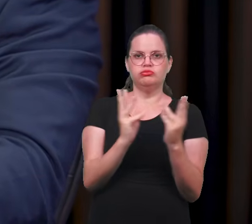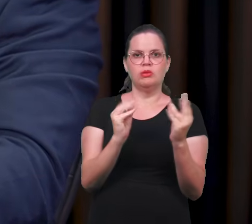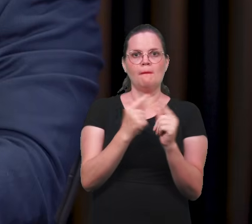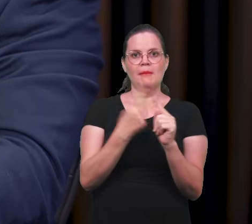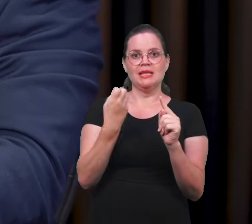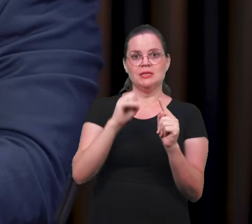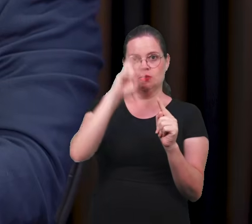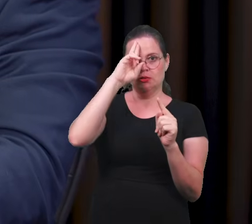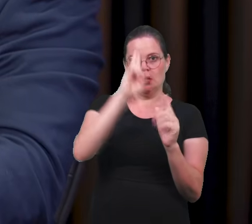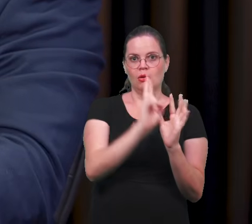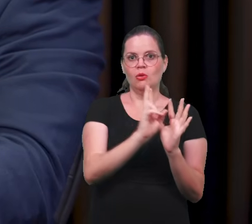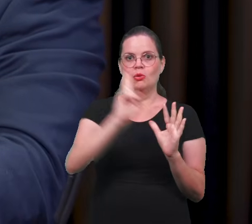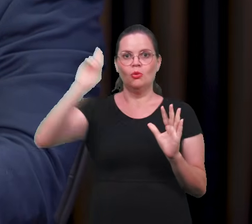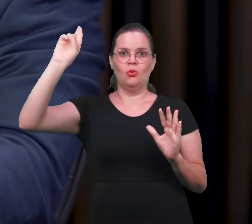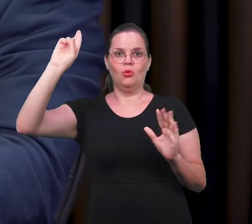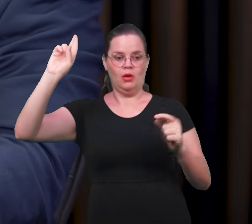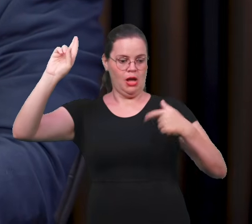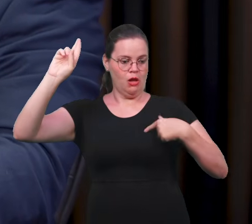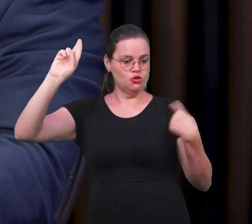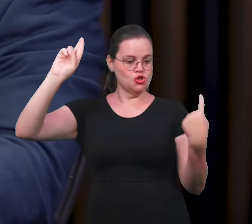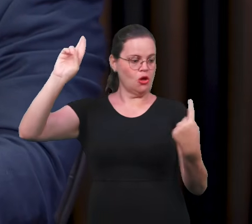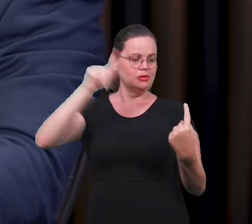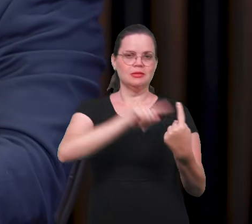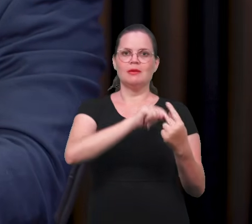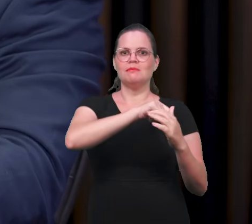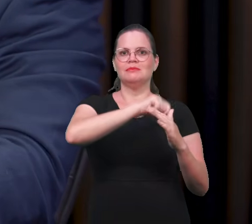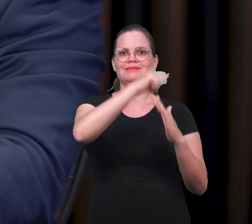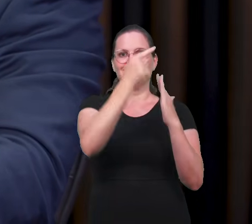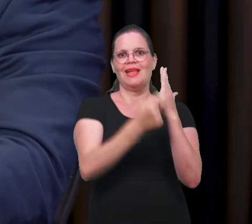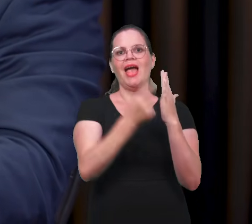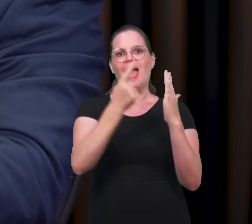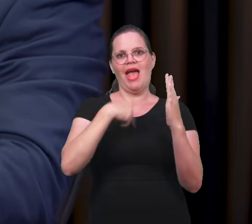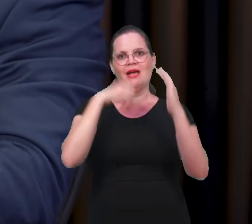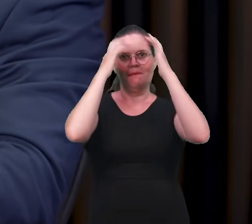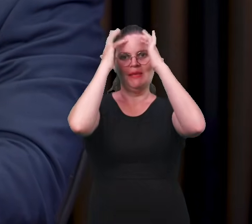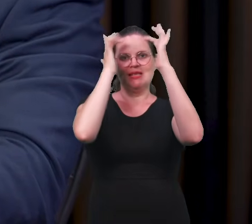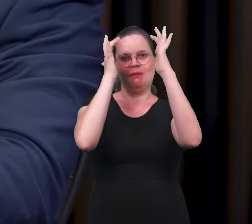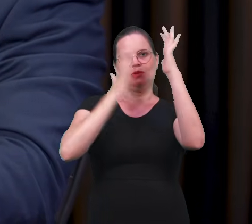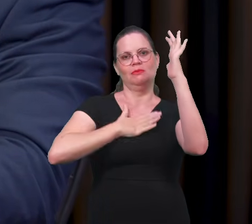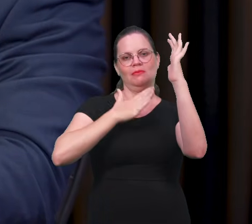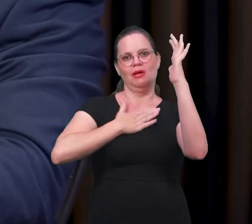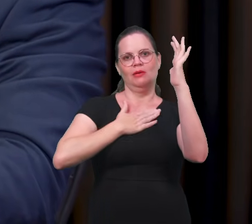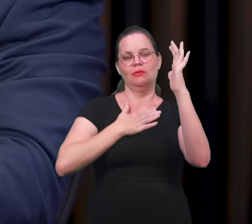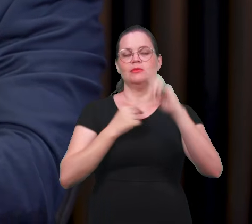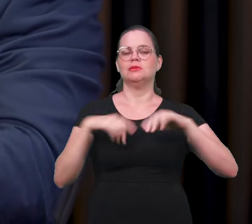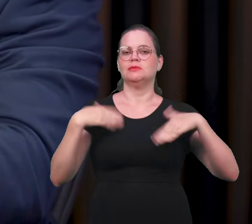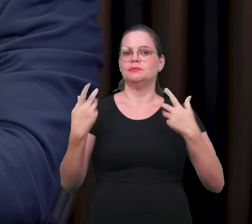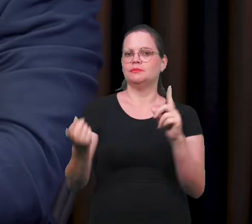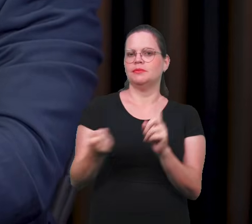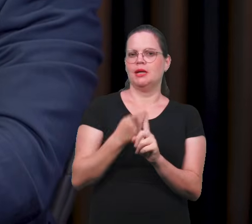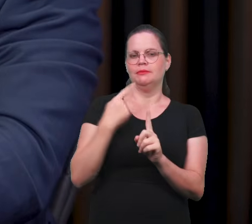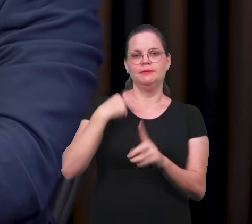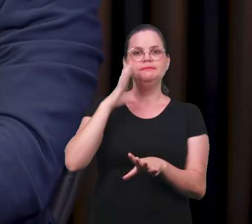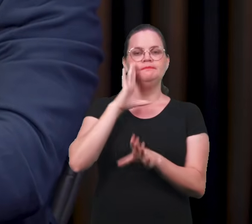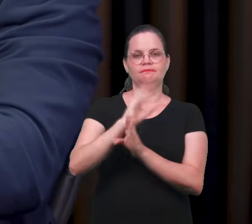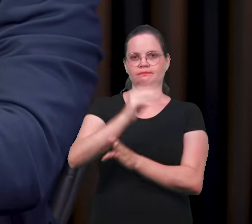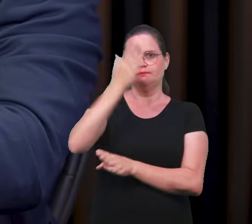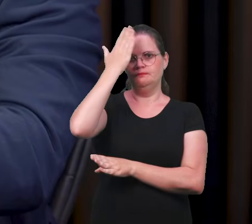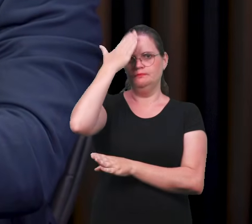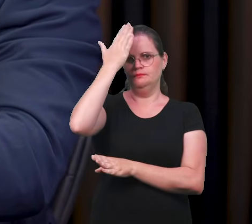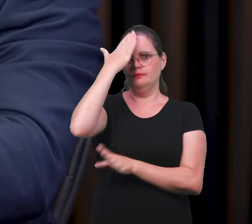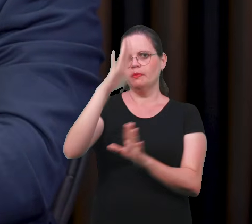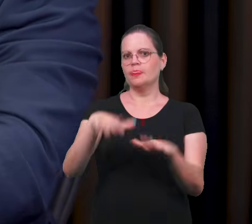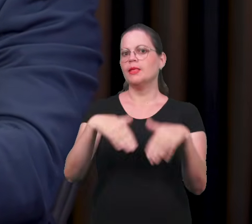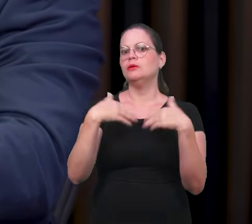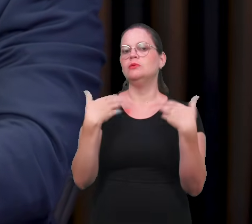Mateus registra em relação ao coração do homem. Então, o primeiro passo, entender qual é a